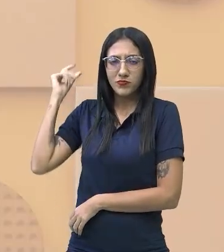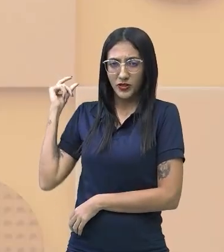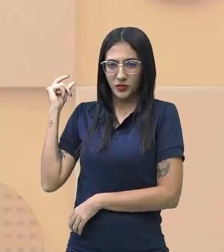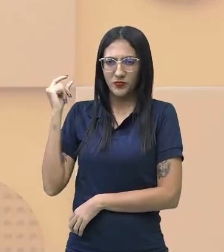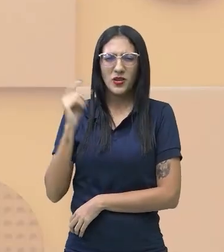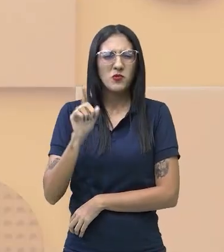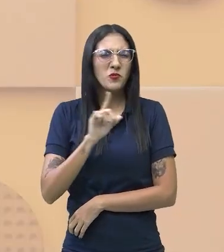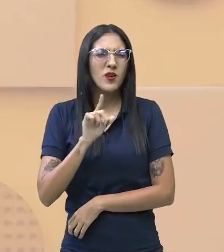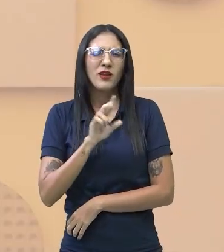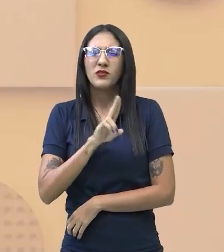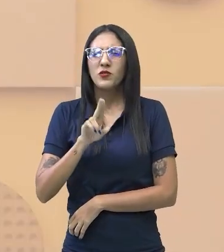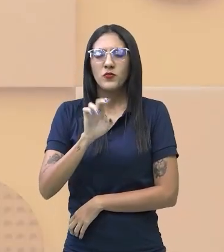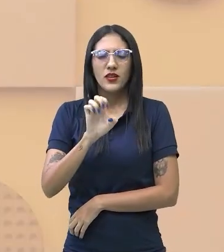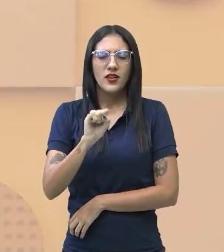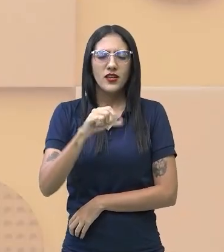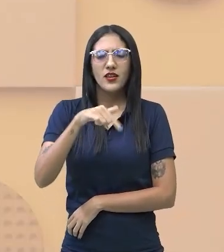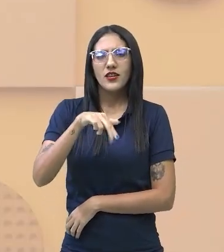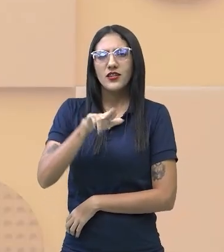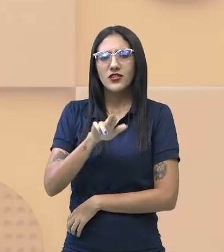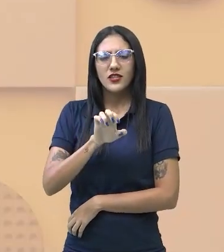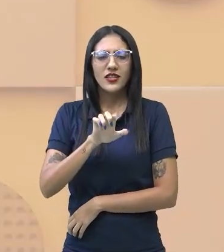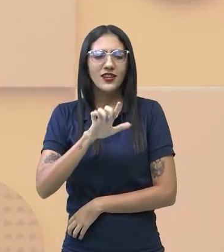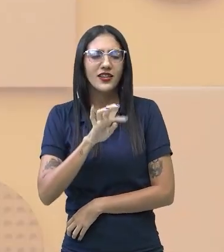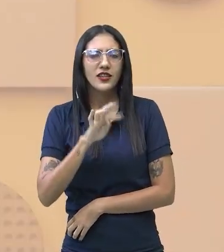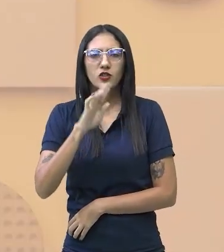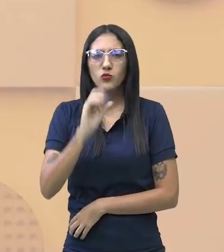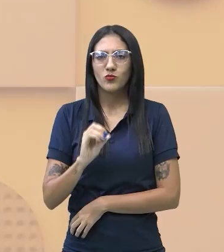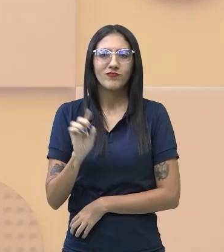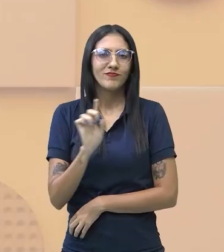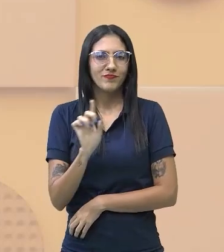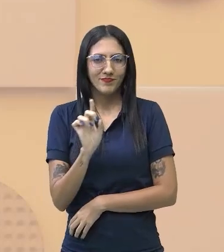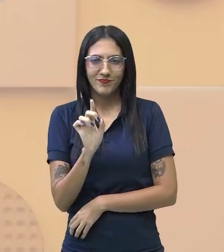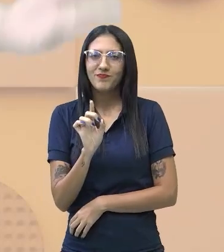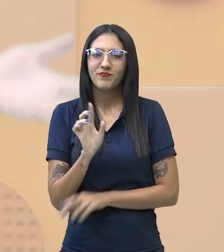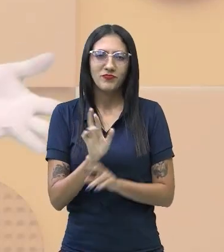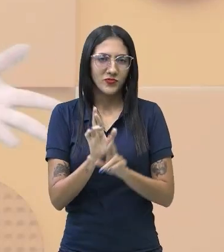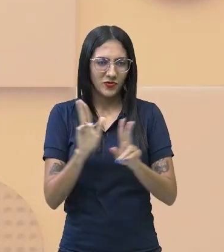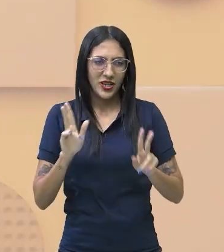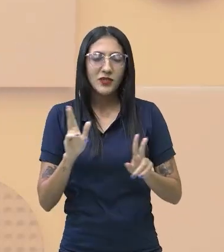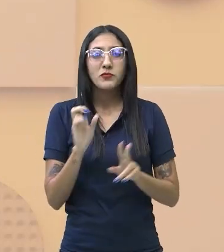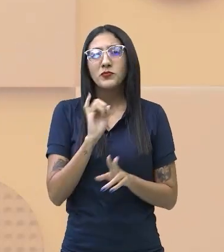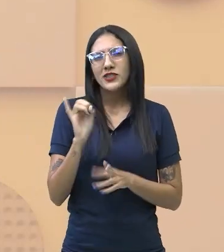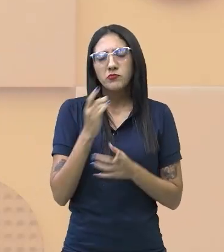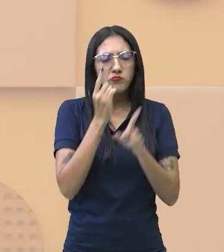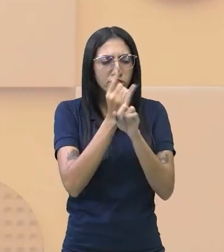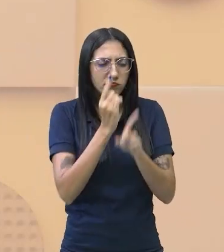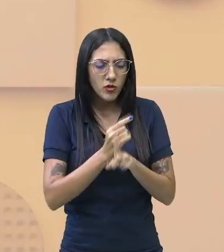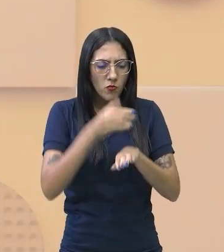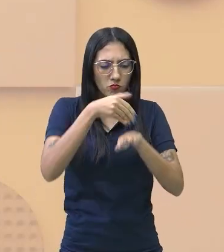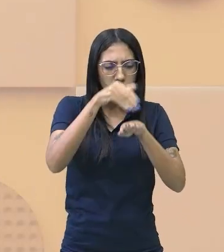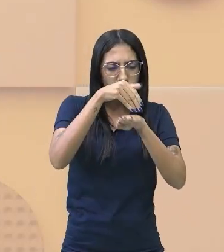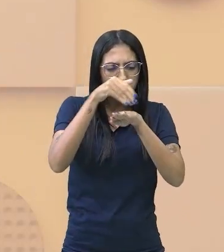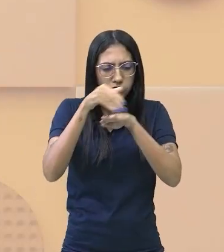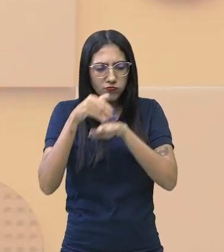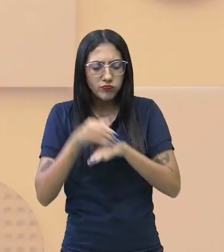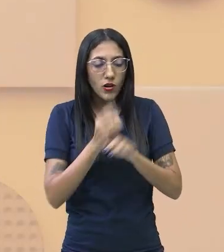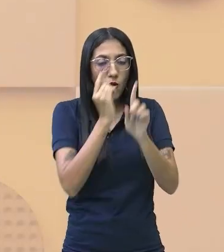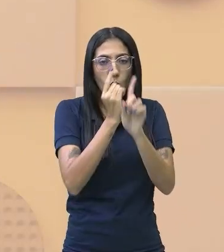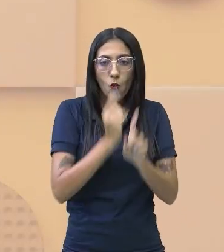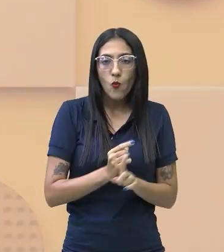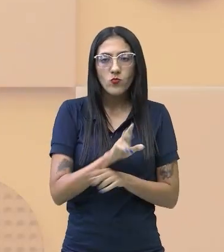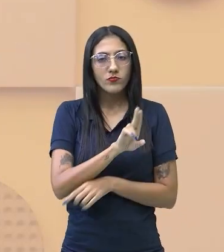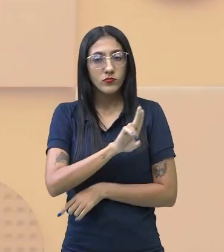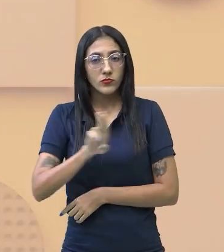esqueleto, esqueça, isso não existe. É um fóssil. Toda vez que a gente encontra, então, um fóssil antigo, a gente chama de fóssil,